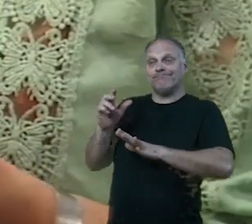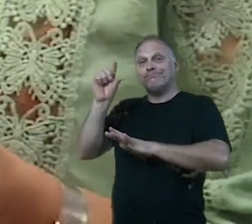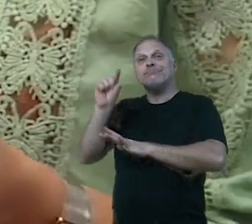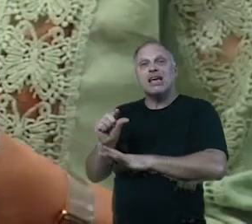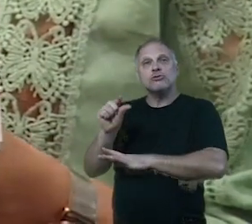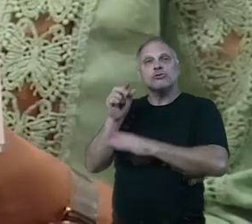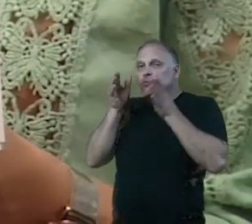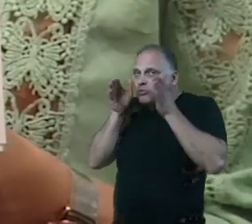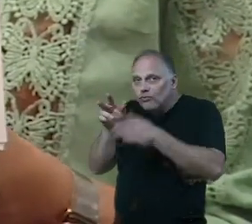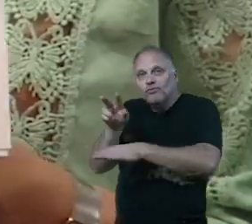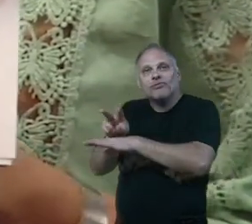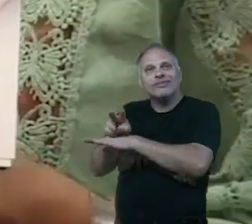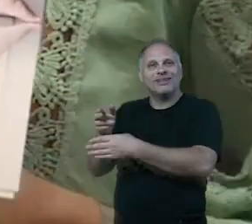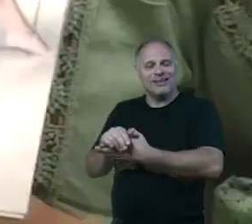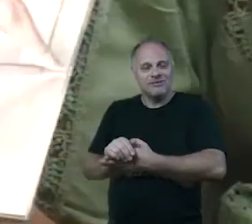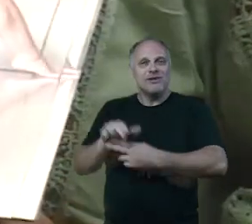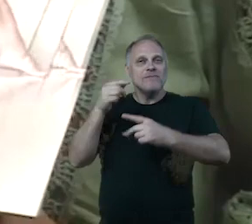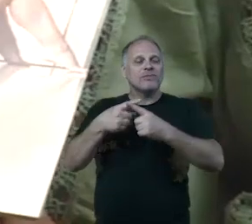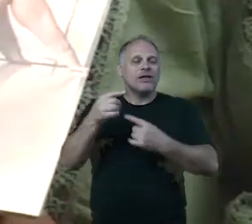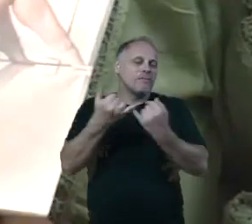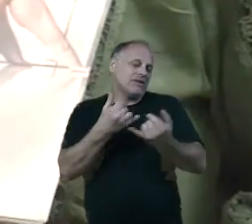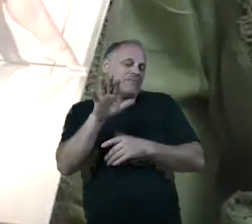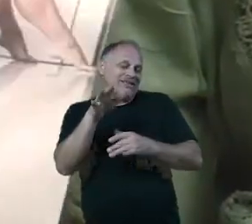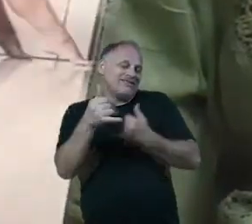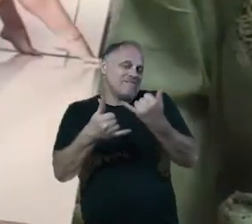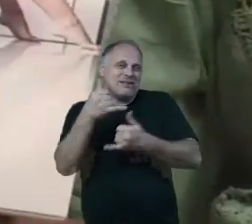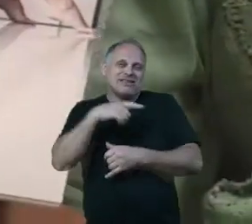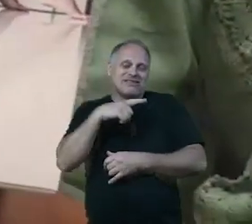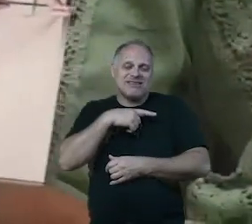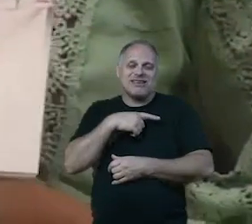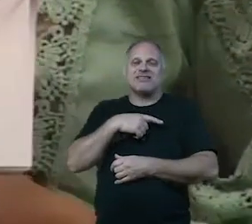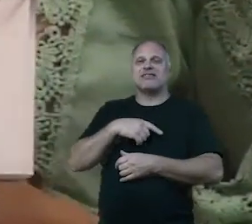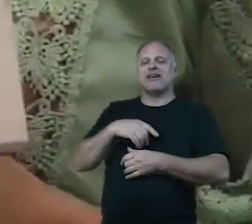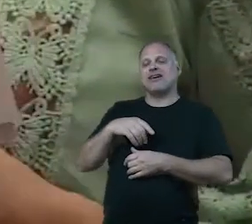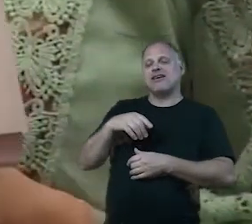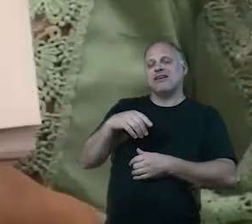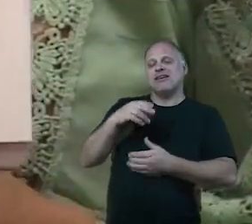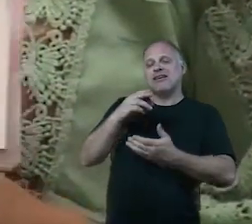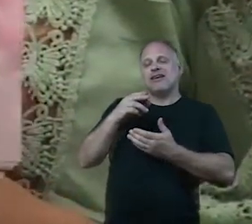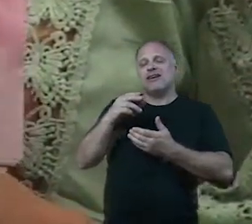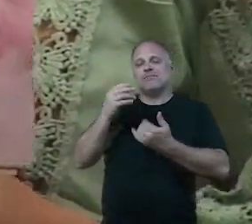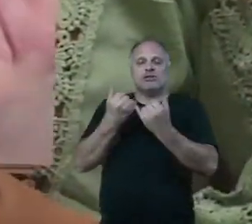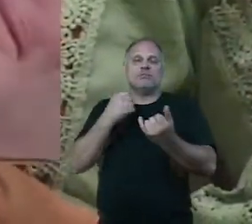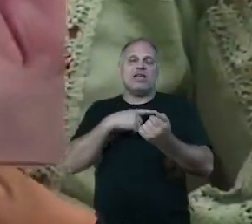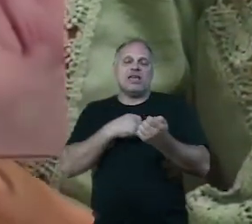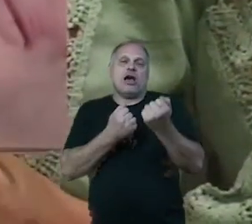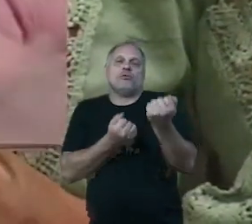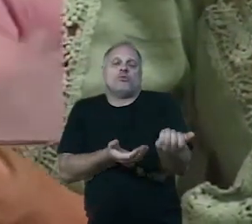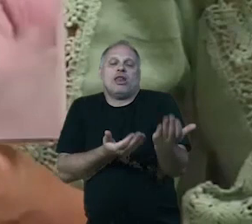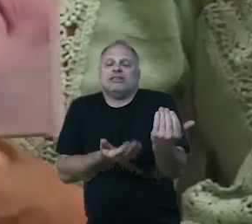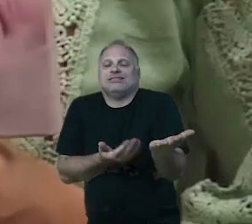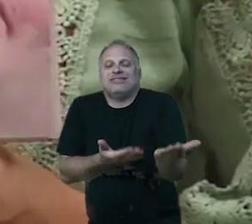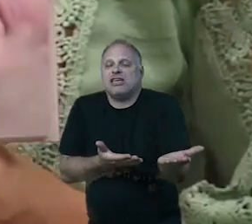para porque, às vezes, a criança com 2, 3 anos que eles brincam que é o Terrible Two, né? Que são é a adolescência da infância, que a